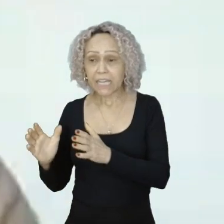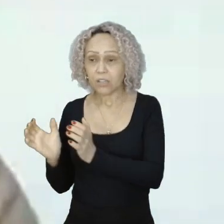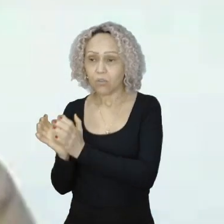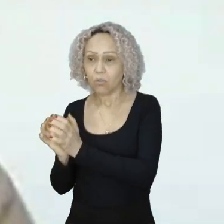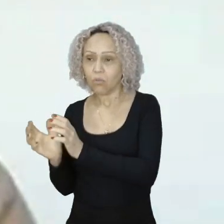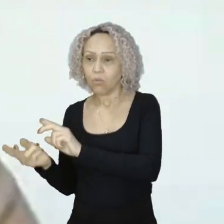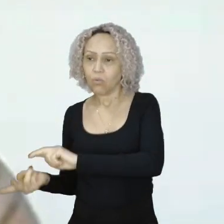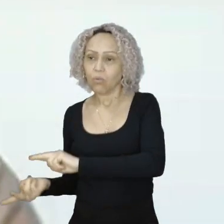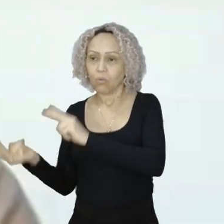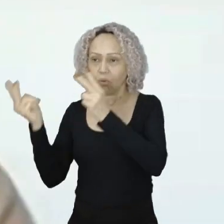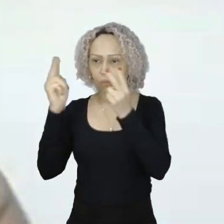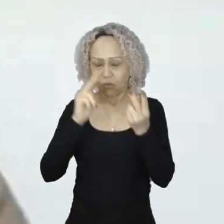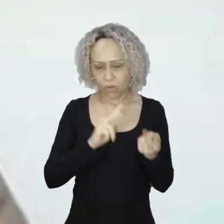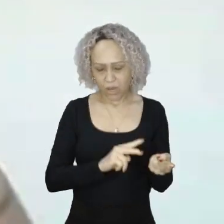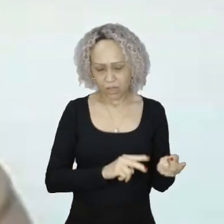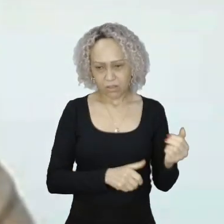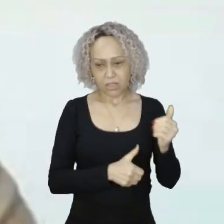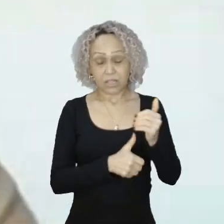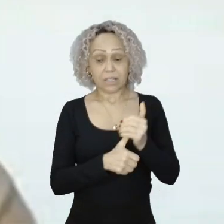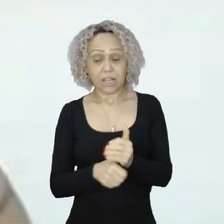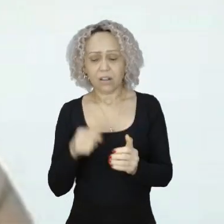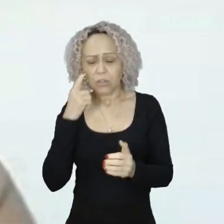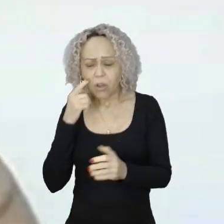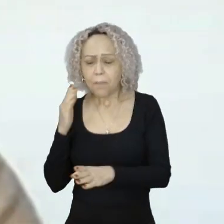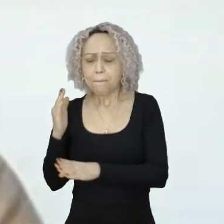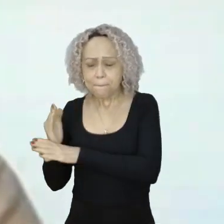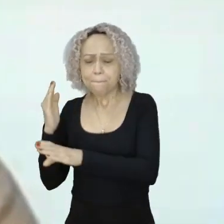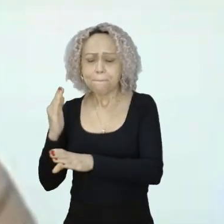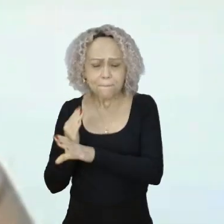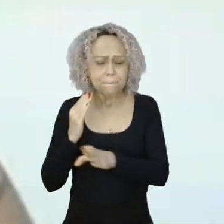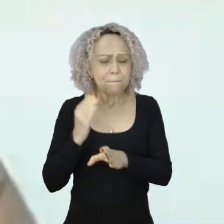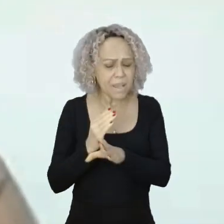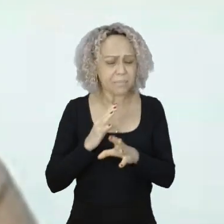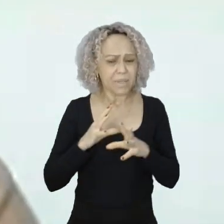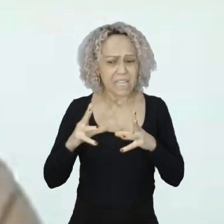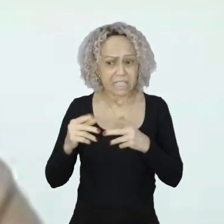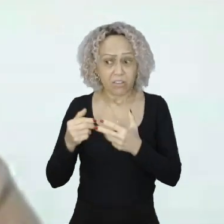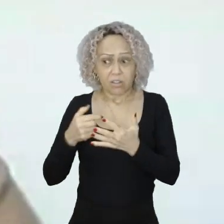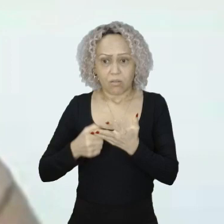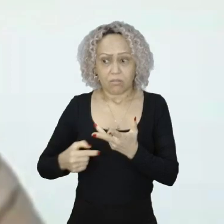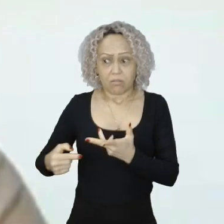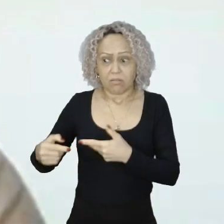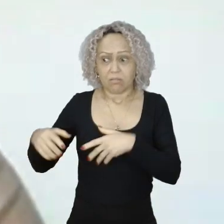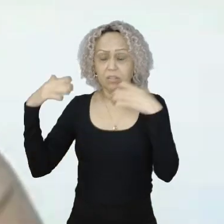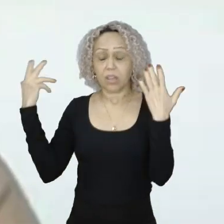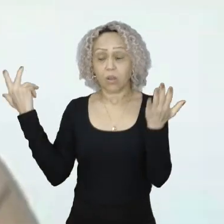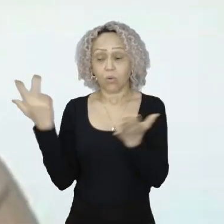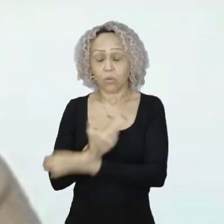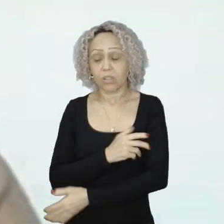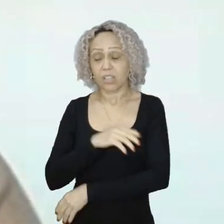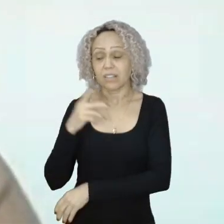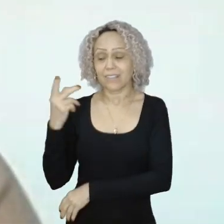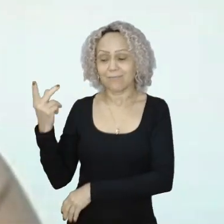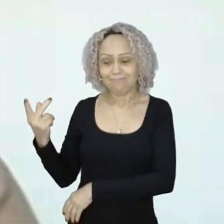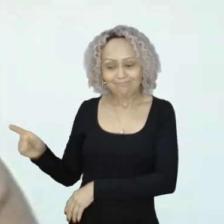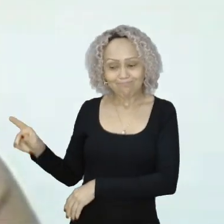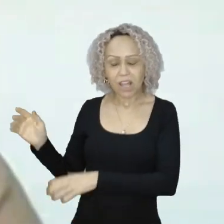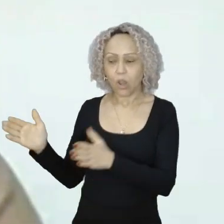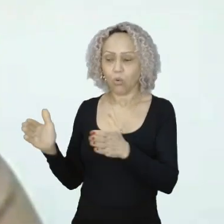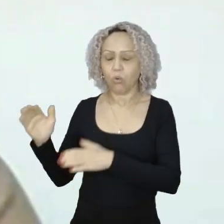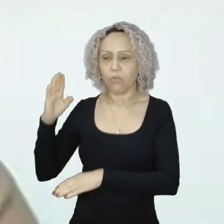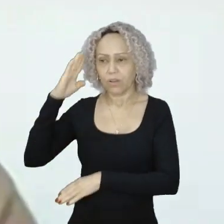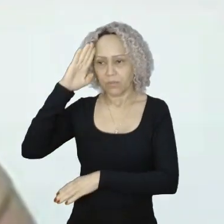instrumentos, dos conselhos da conferência pelo governo anterior, e apontamos